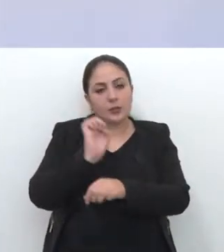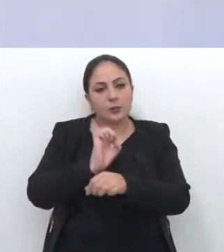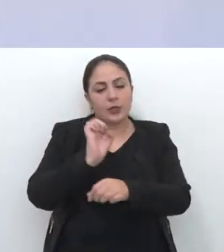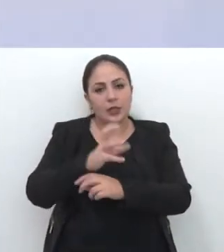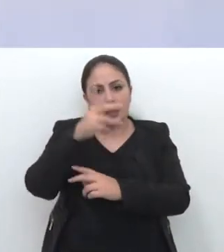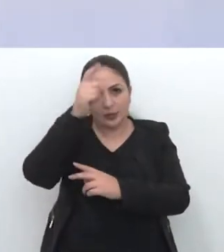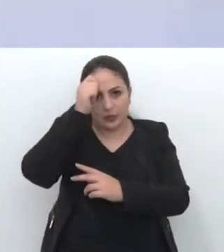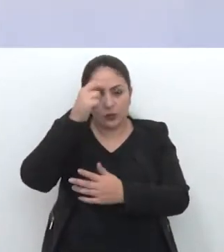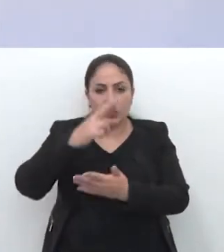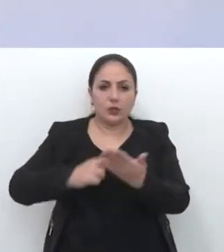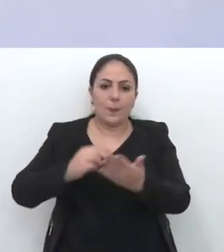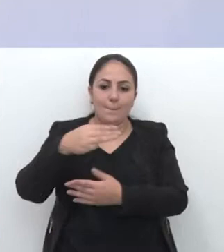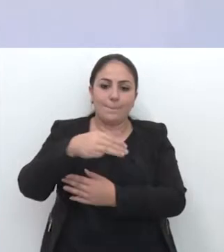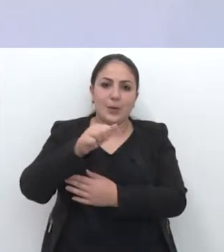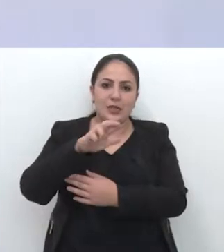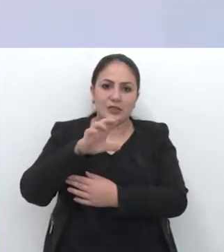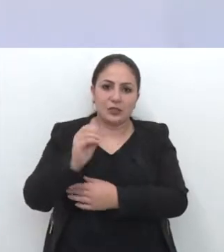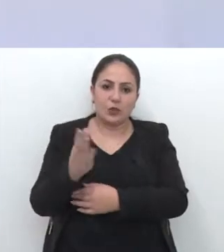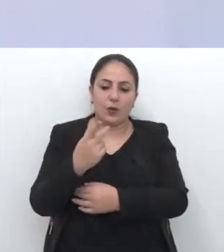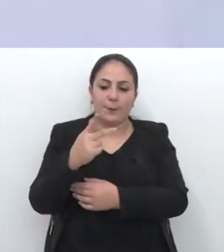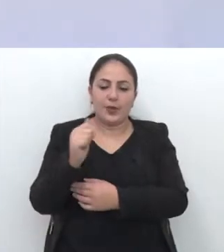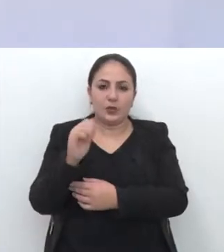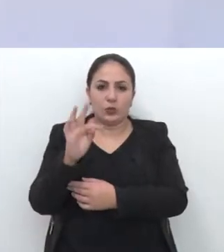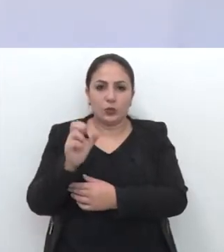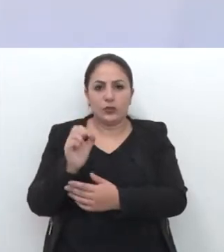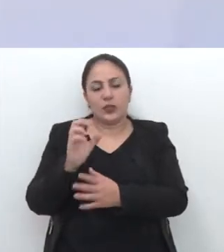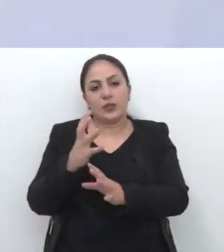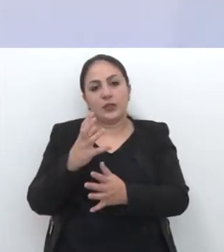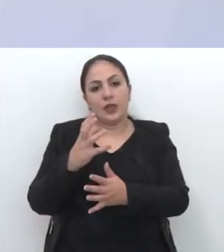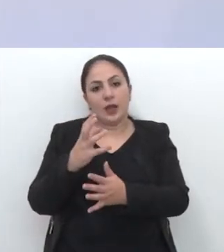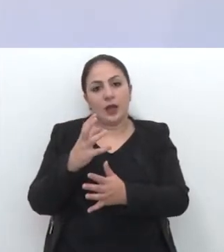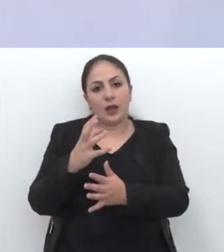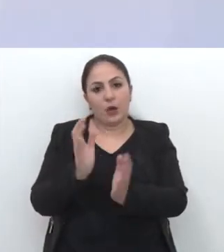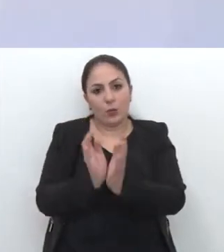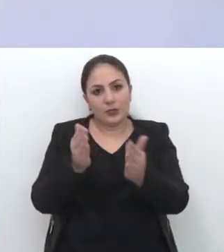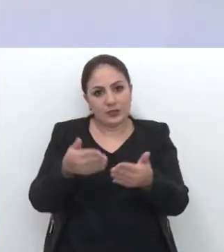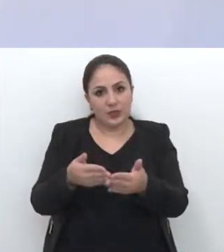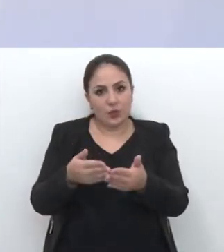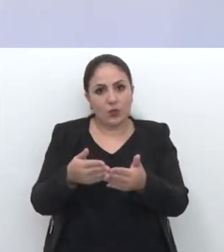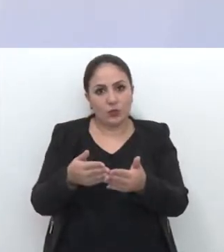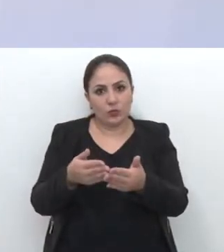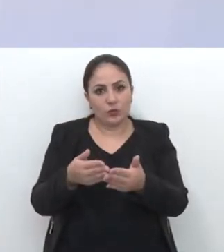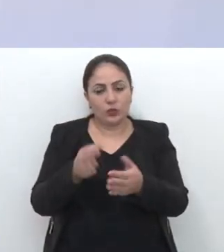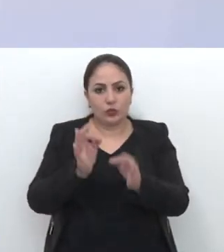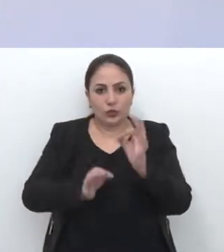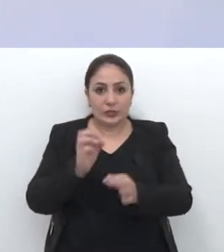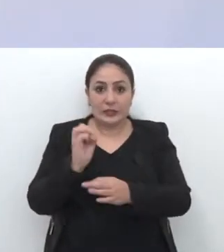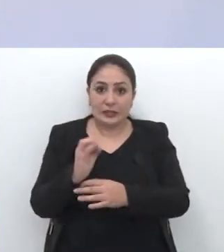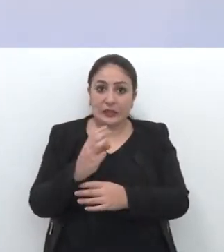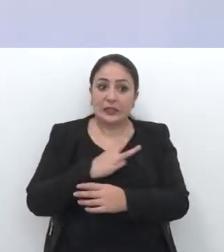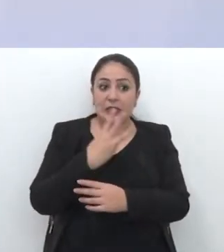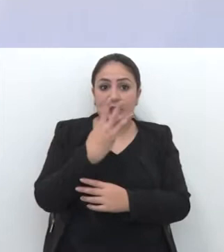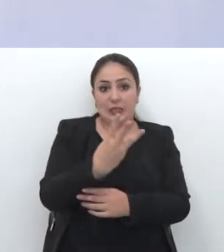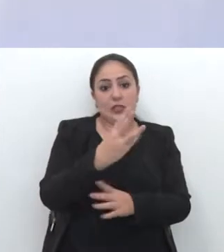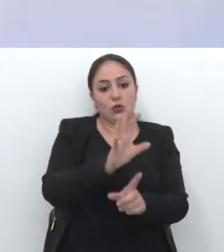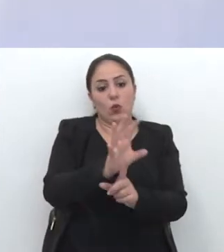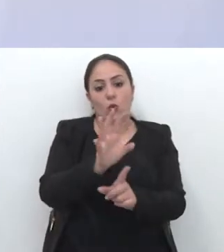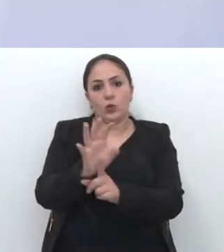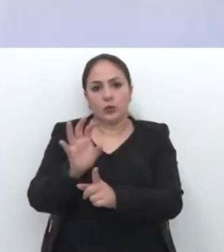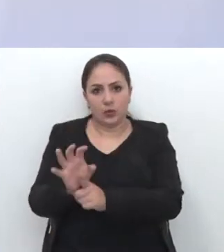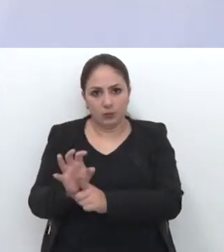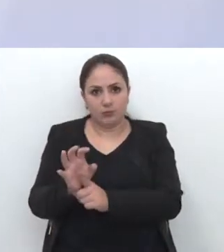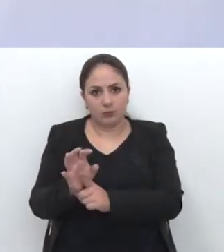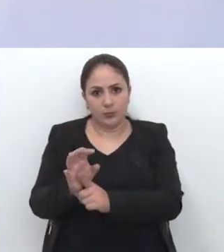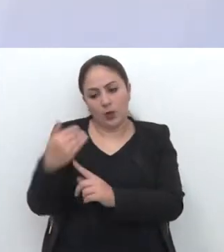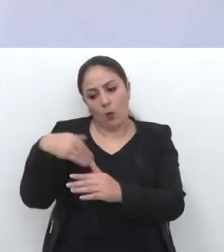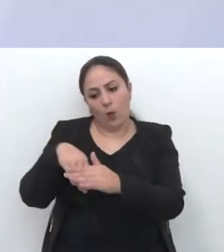está aguardando a análise do relator Márcio Patucci pela Comissão de Constituição e Justiça. Se receber 3